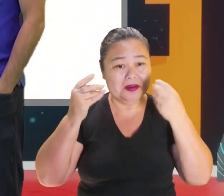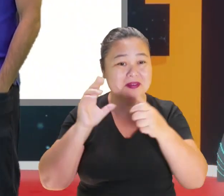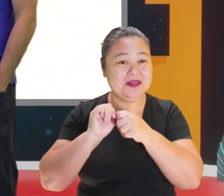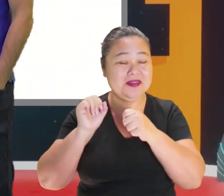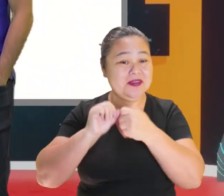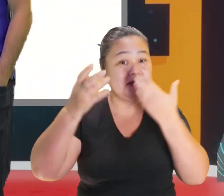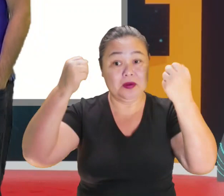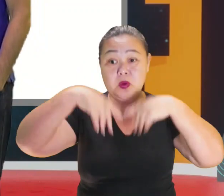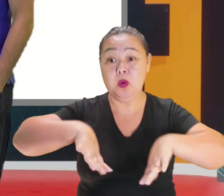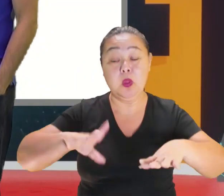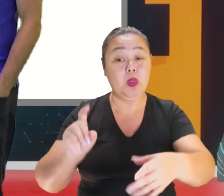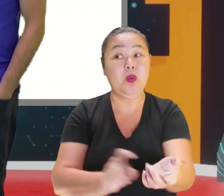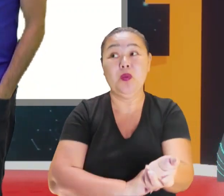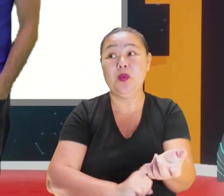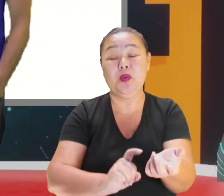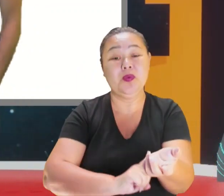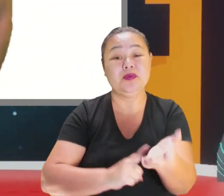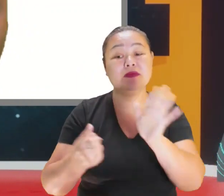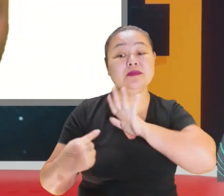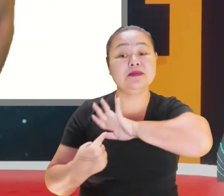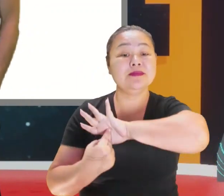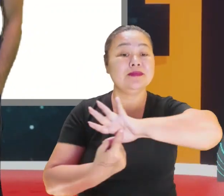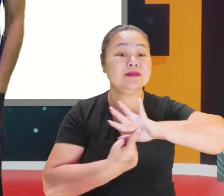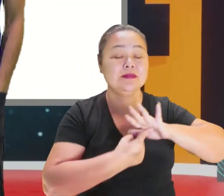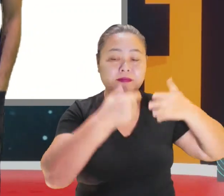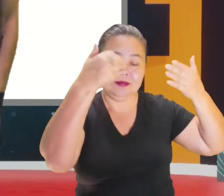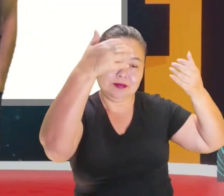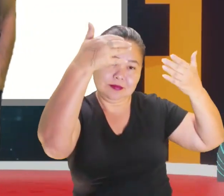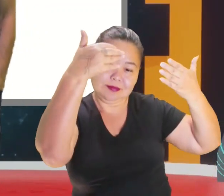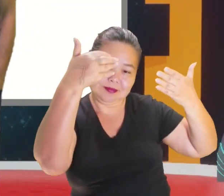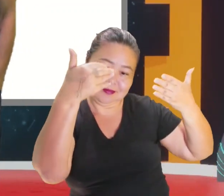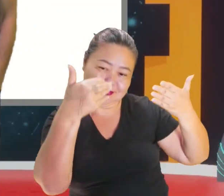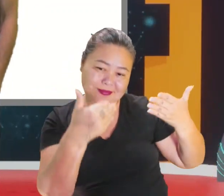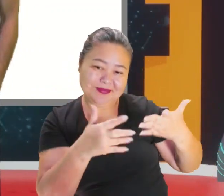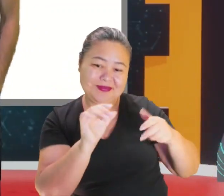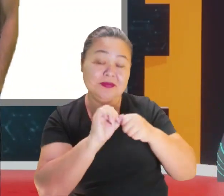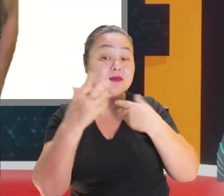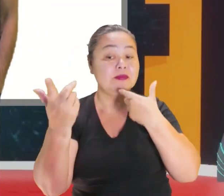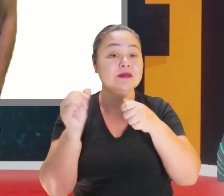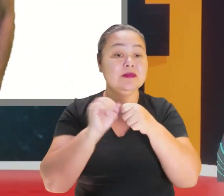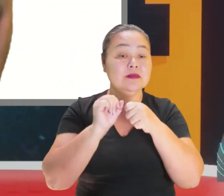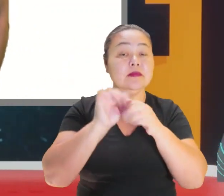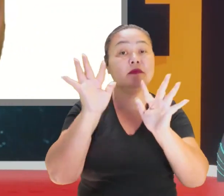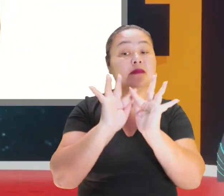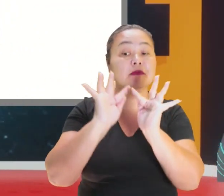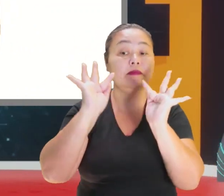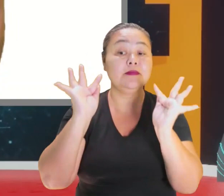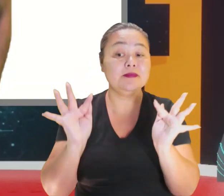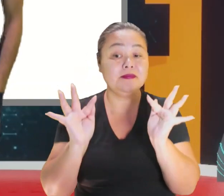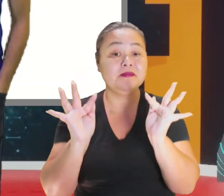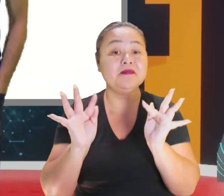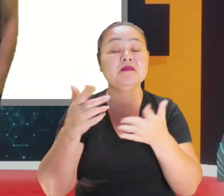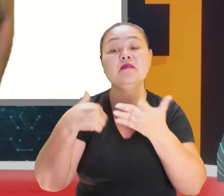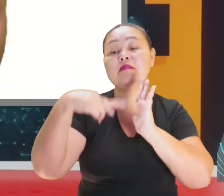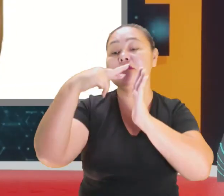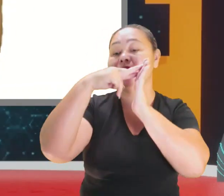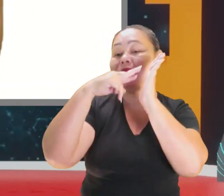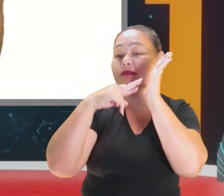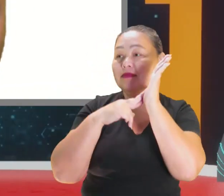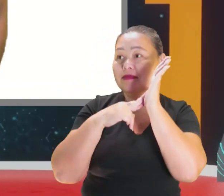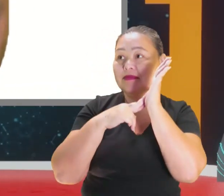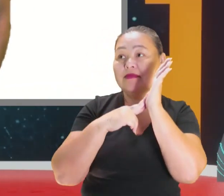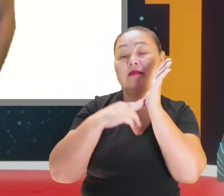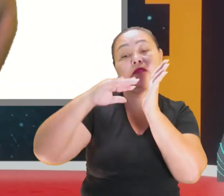suando, não fica nervoso, porque a gente vai mostrar para vocês o passo a passo de como fazer isso, tá? Mas é simples, ali na regrinha já dizia,